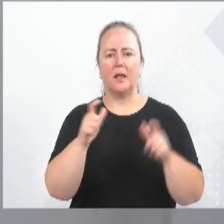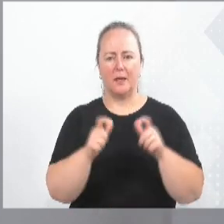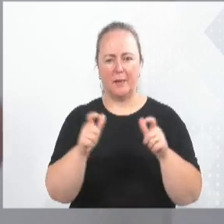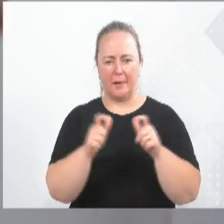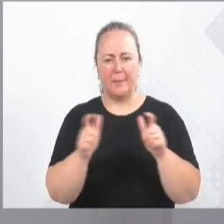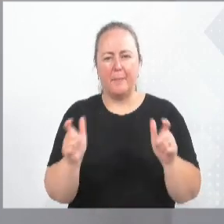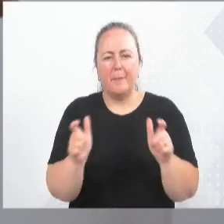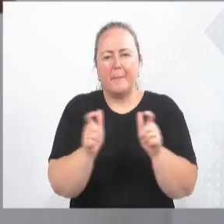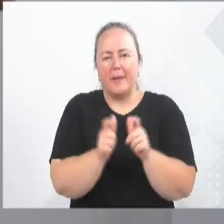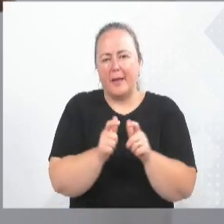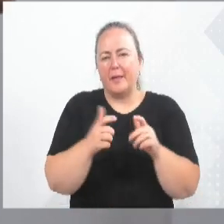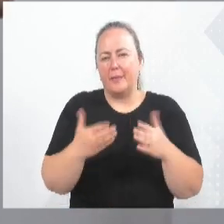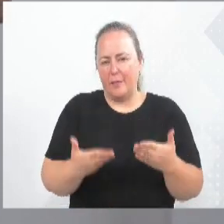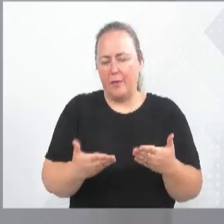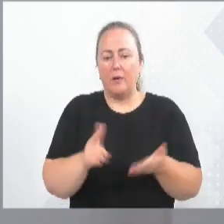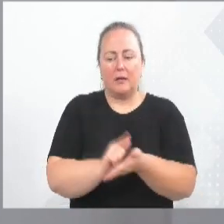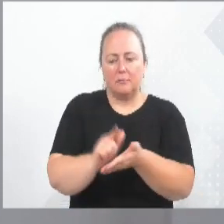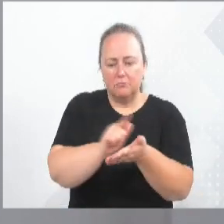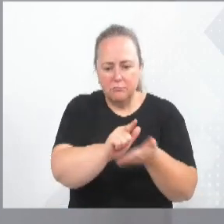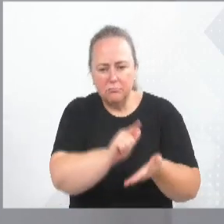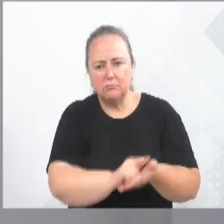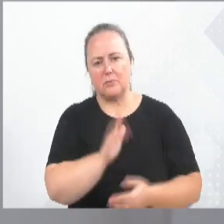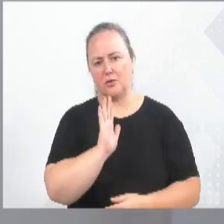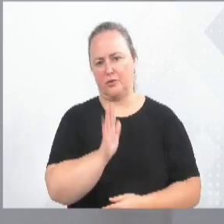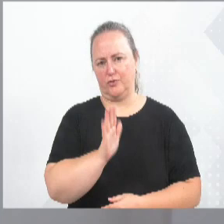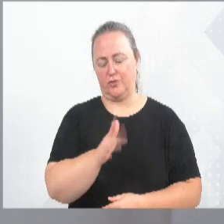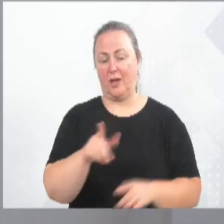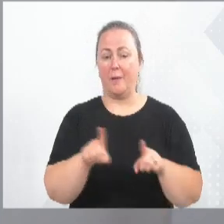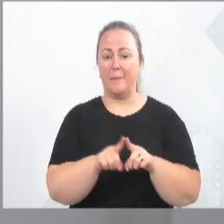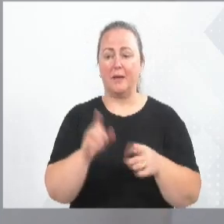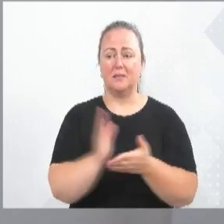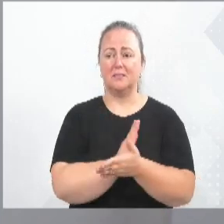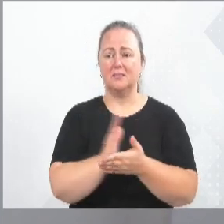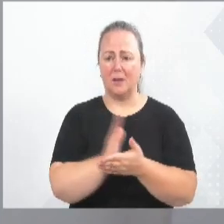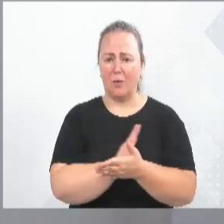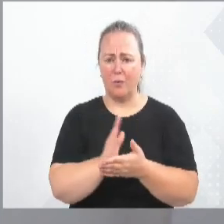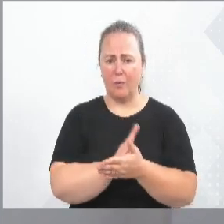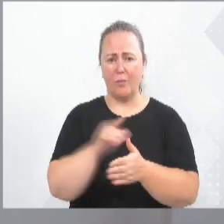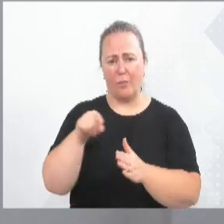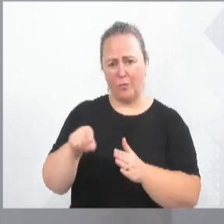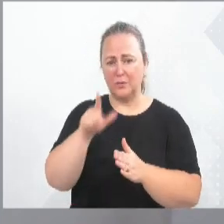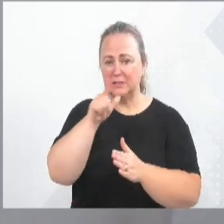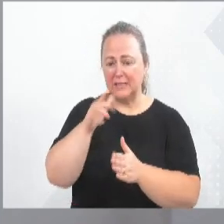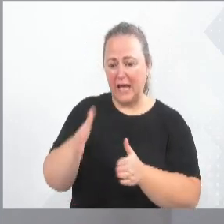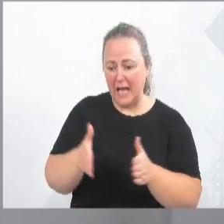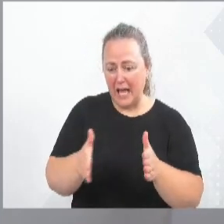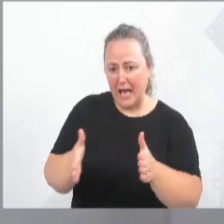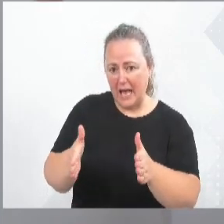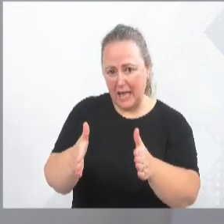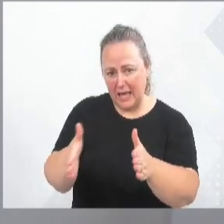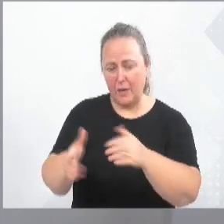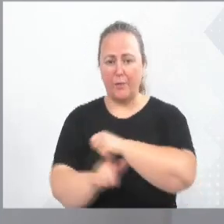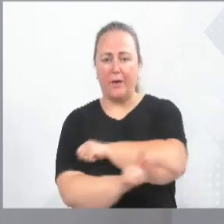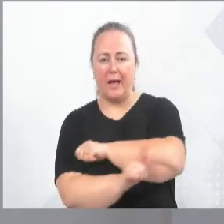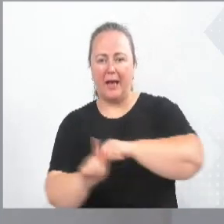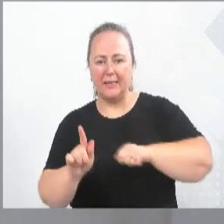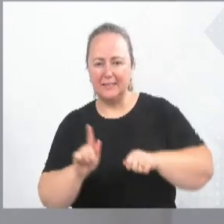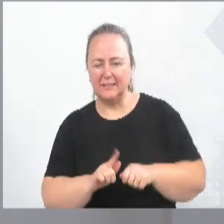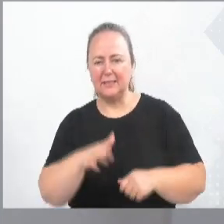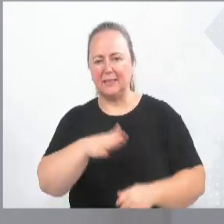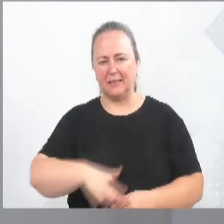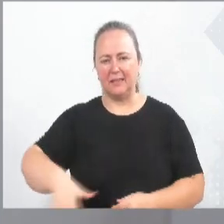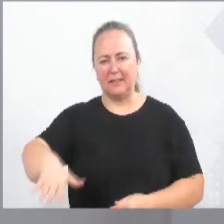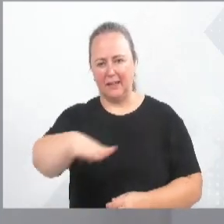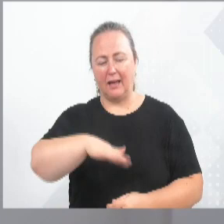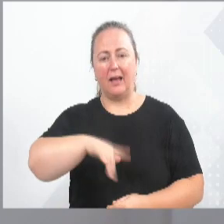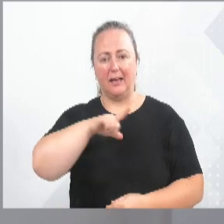dise que foram feita a limpeza mas esses Ribeirões Rio como Garcia que tem um